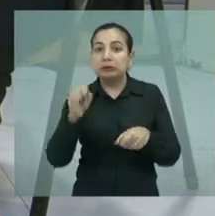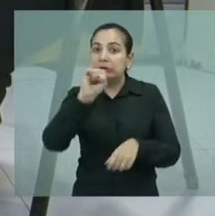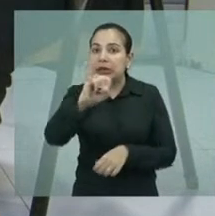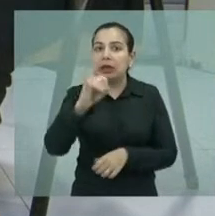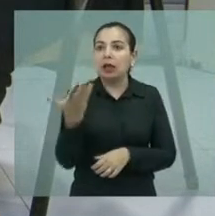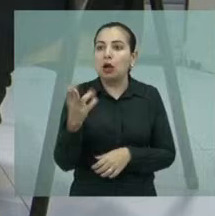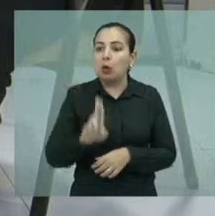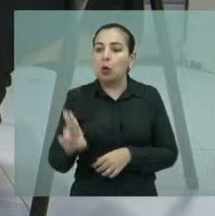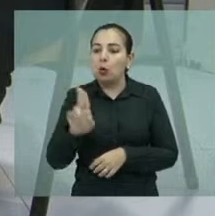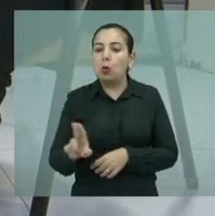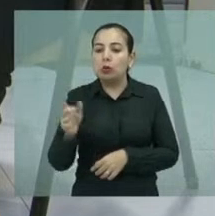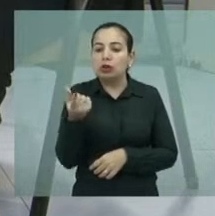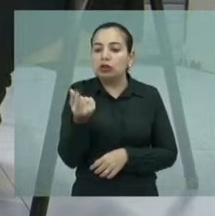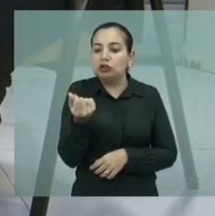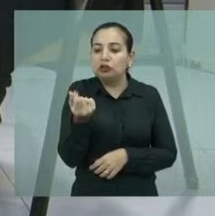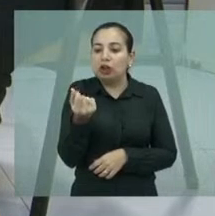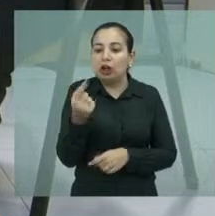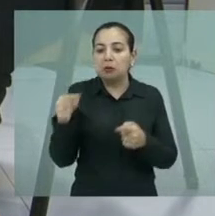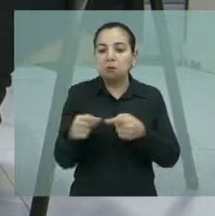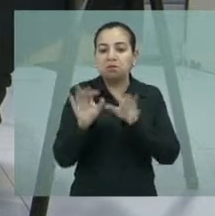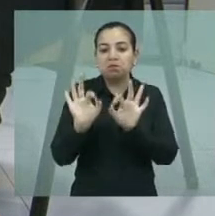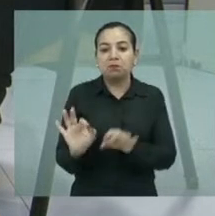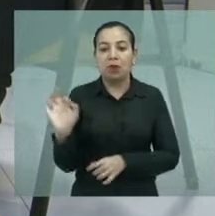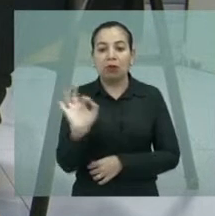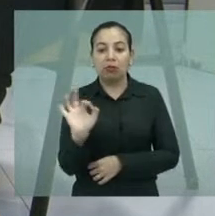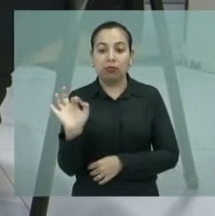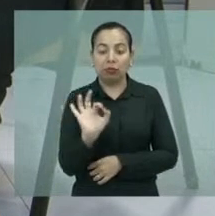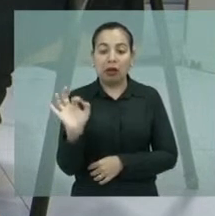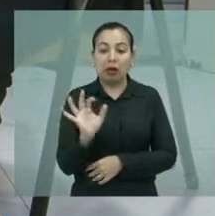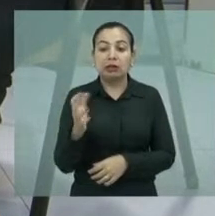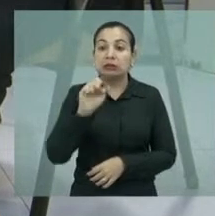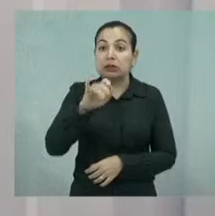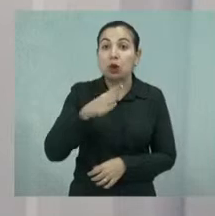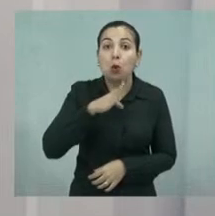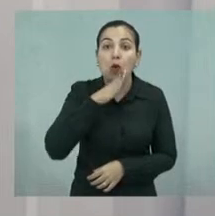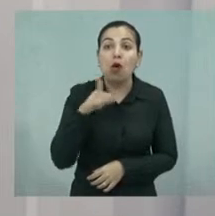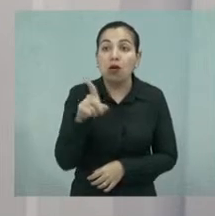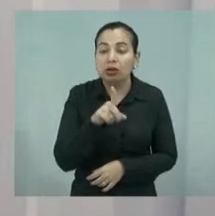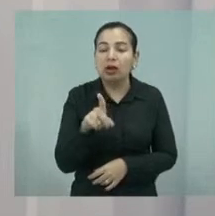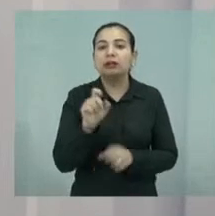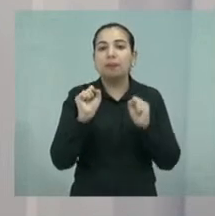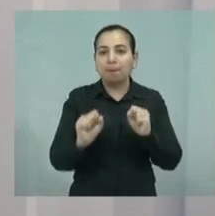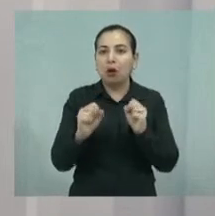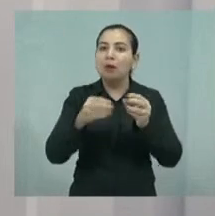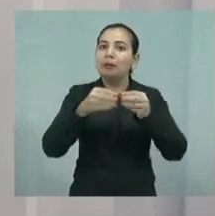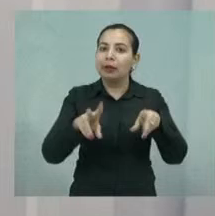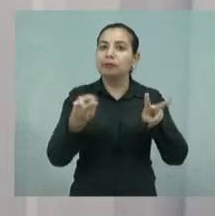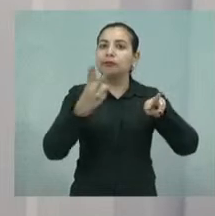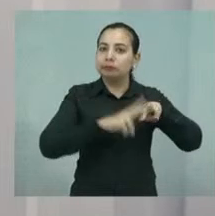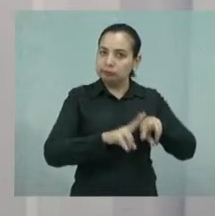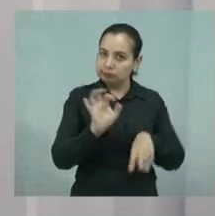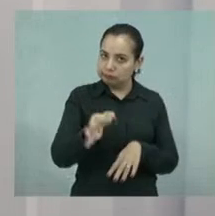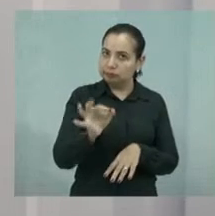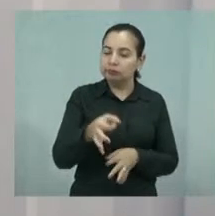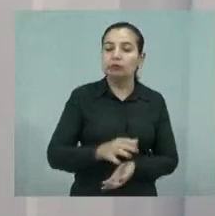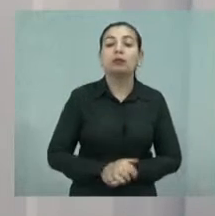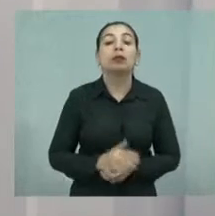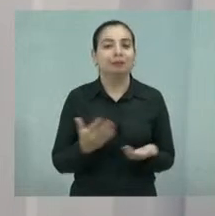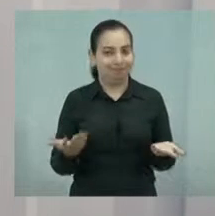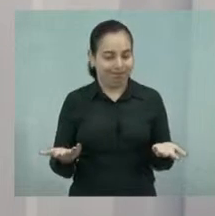corretamente, se não conhecerem corretamente toda a legislação. Isso, então o gestor, ele cada dia dispõe de